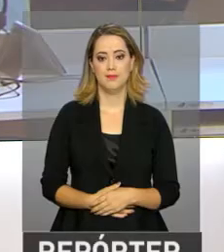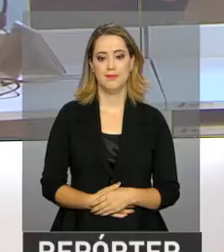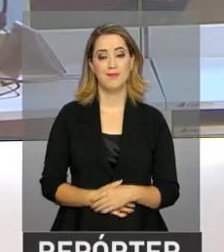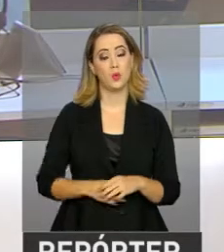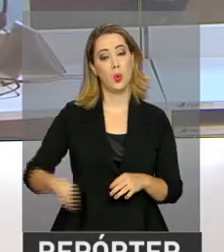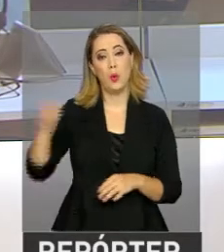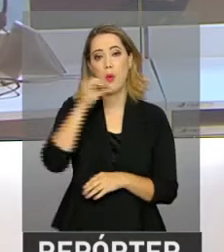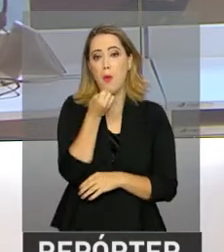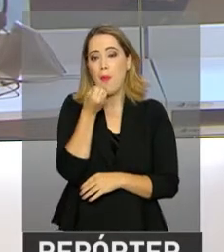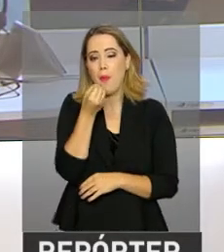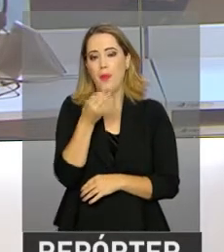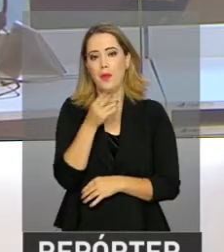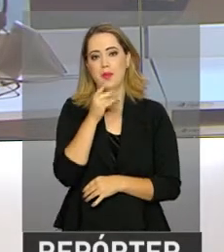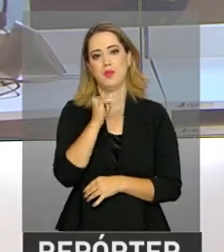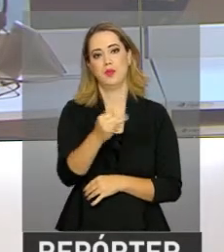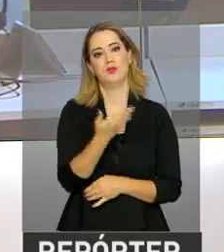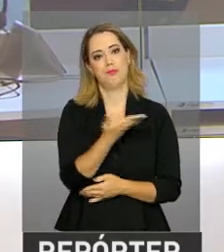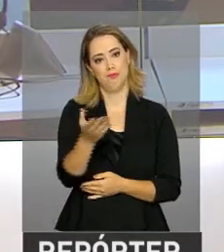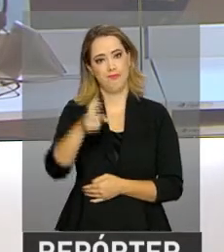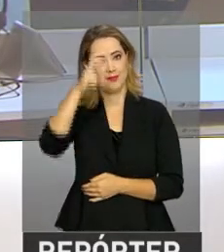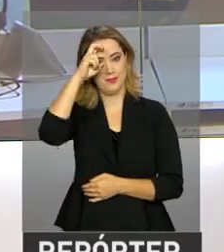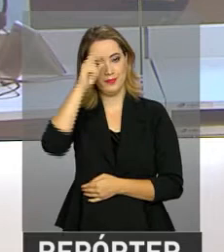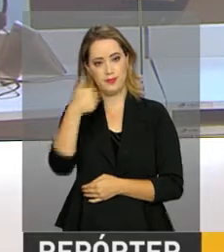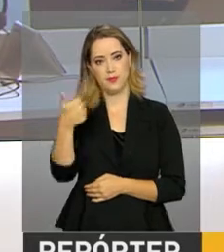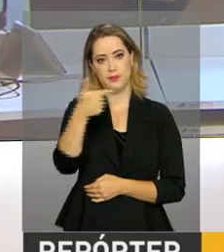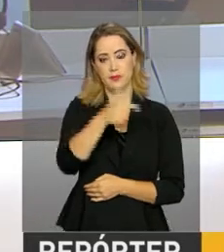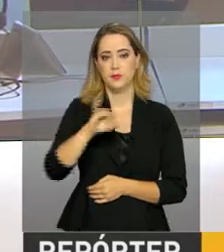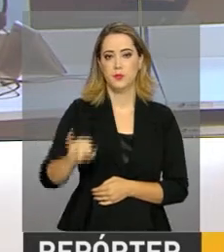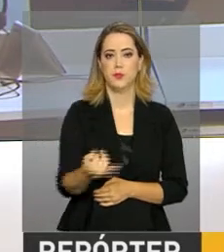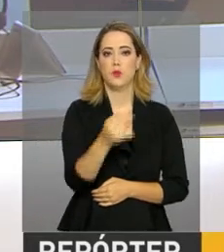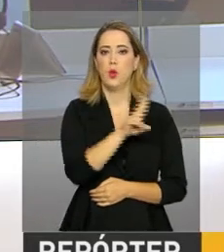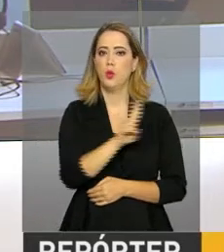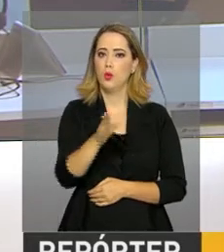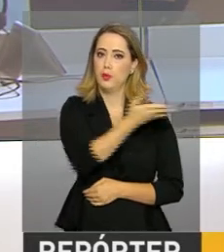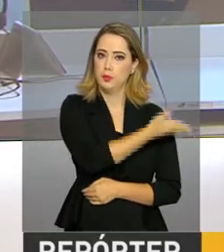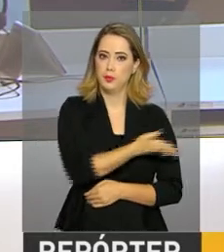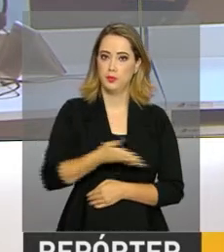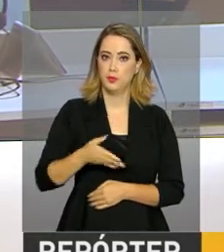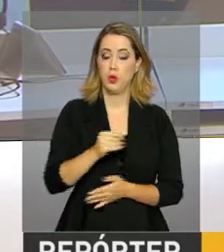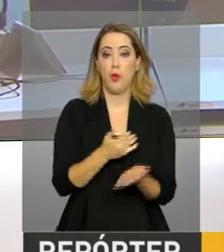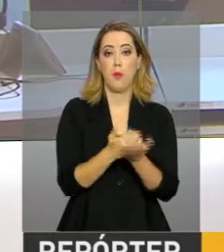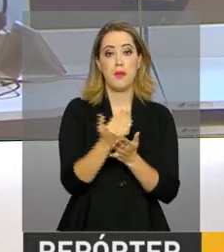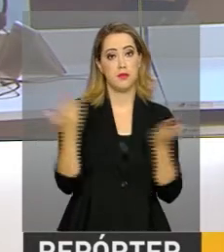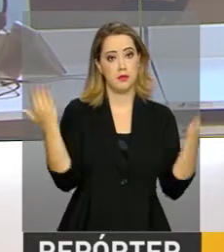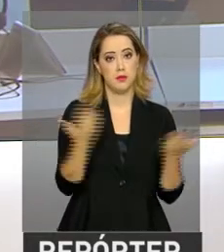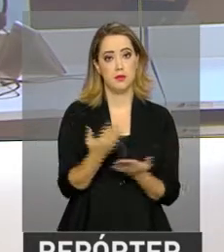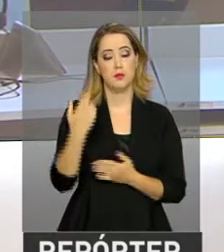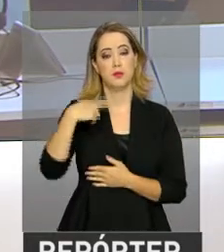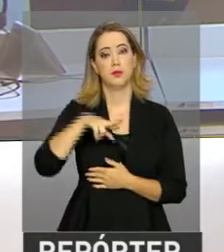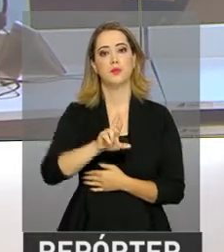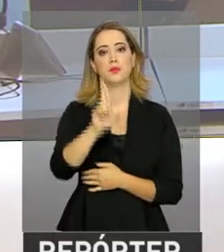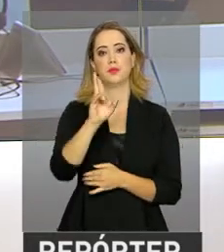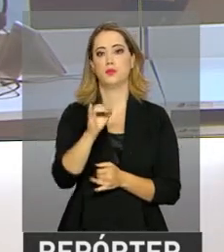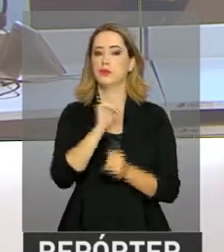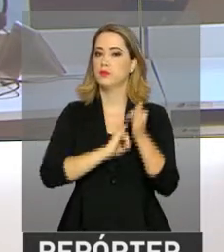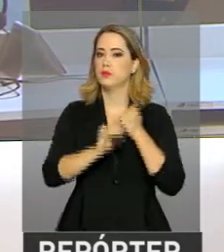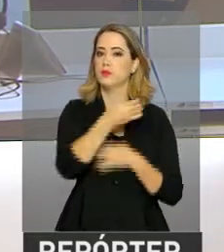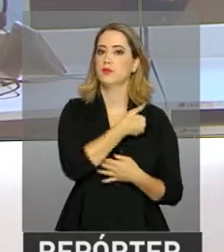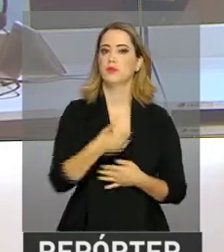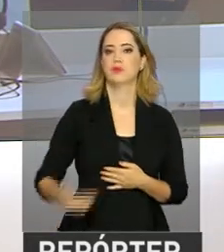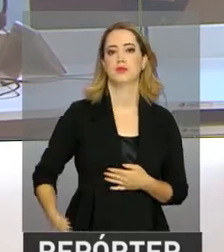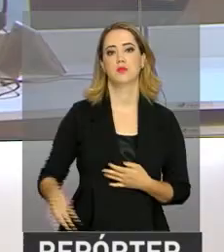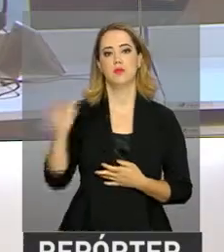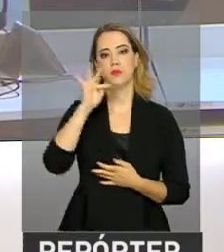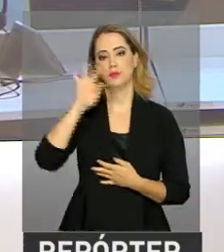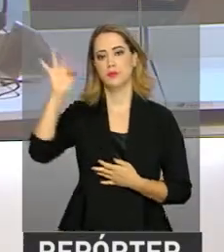Olá, bom dia para você. Quinta-feira, 12 de janeiro. Eu sou Renata Corsini e começa agora o Repórter NBR com as notícias